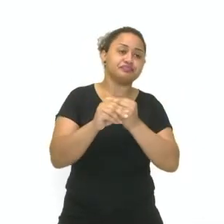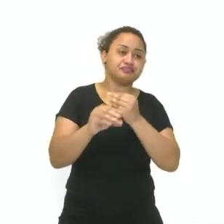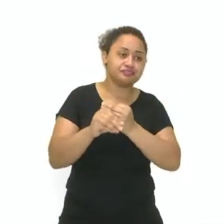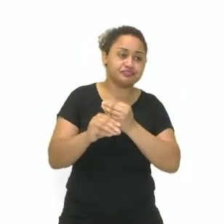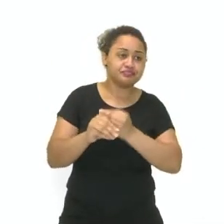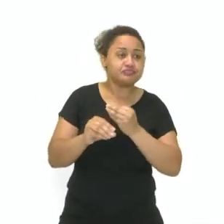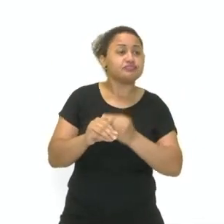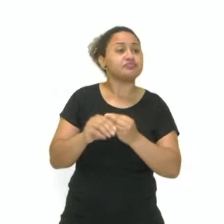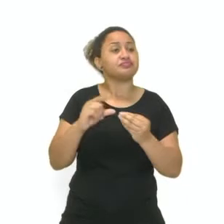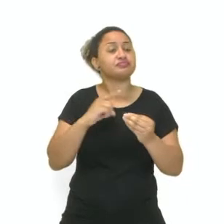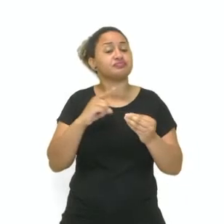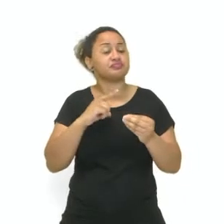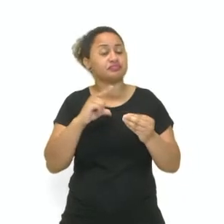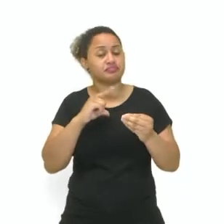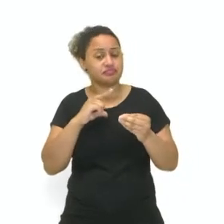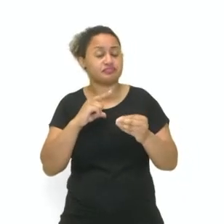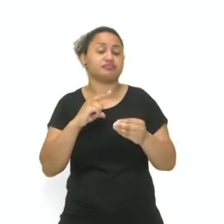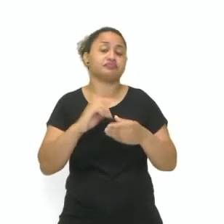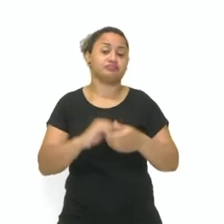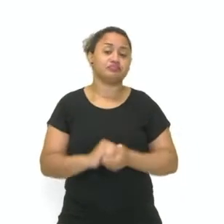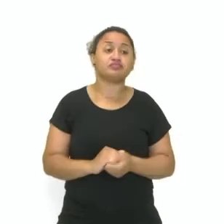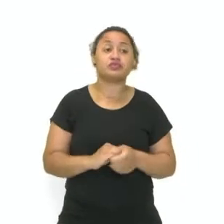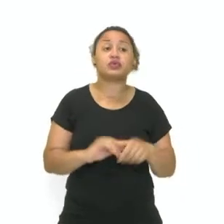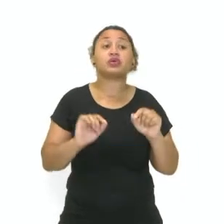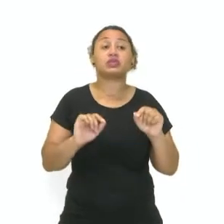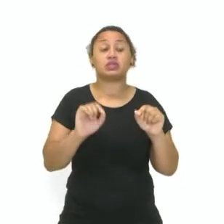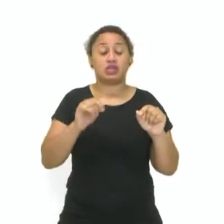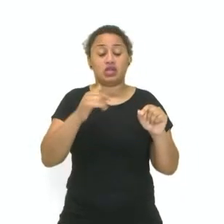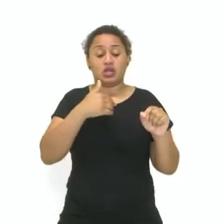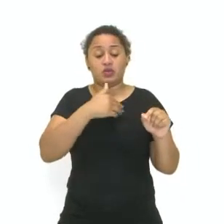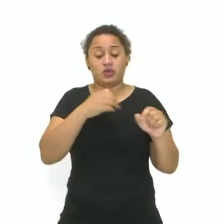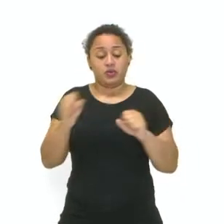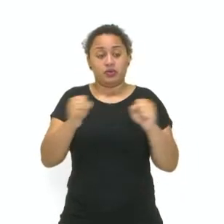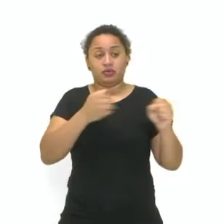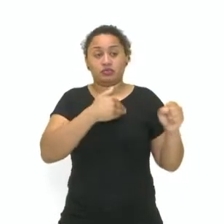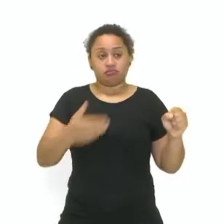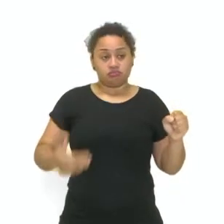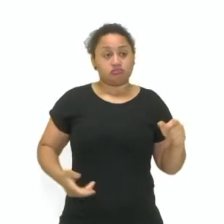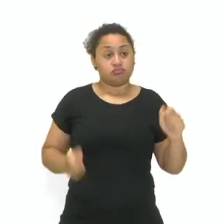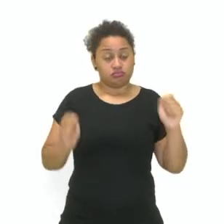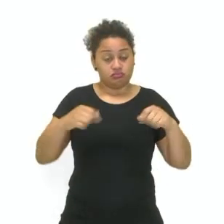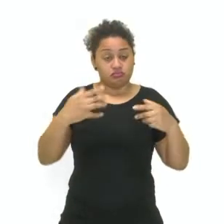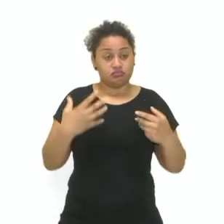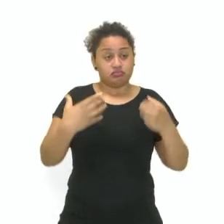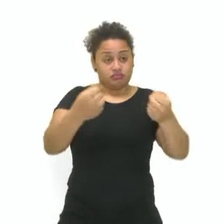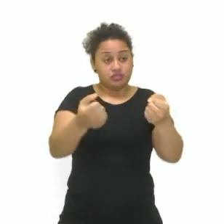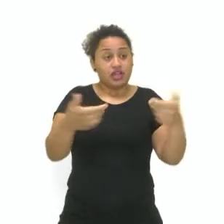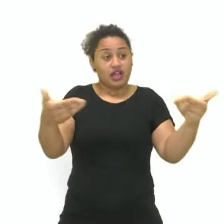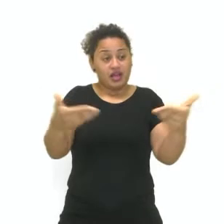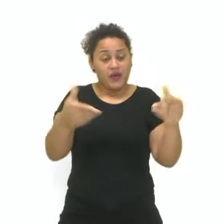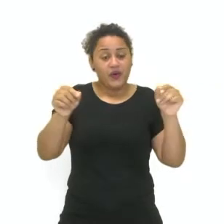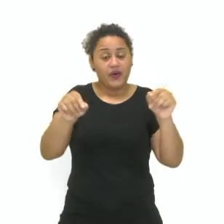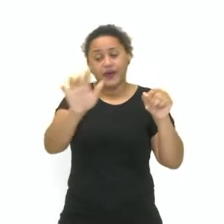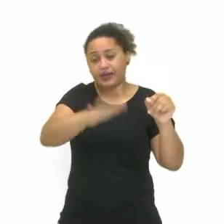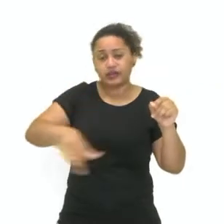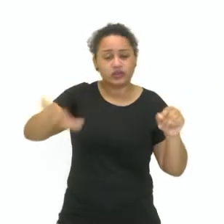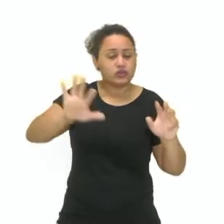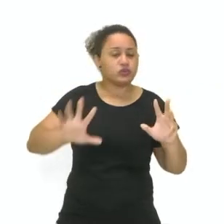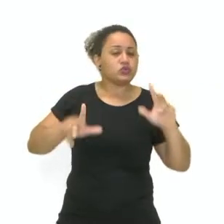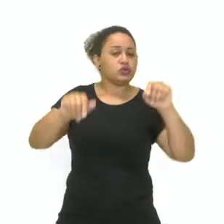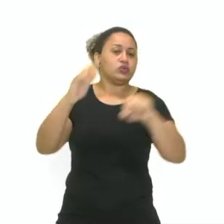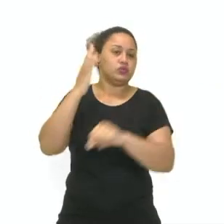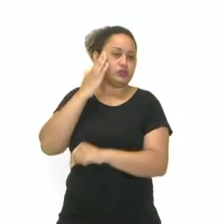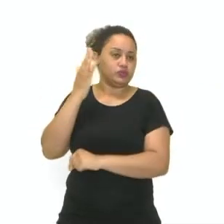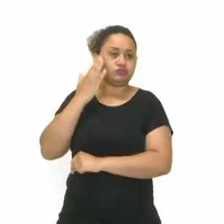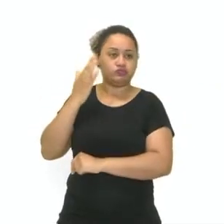complementaridade de proposições. Se o poder público permitir a ocorrência, agora o fato é de conhecimento geral,